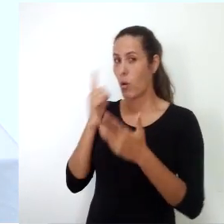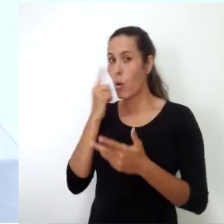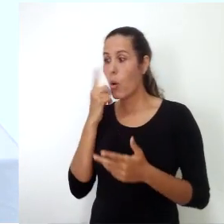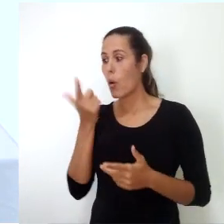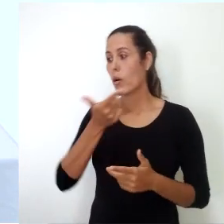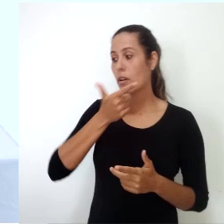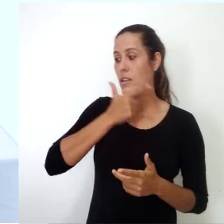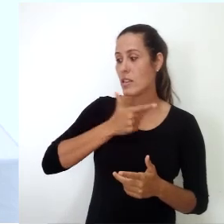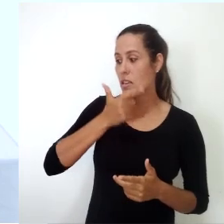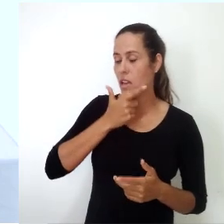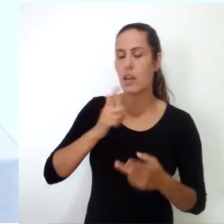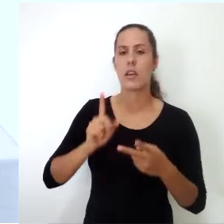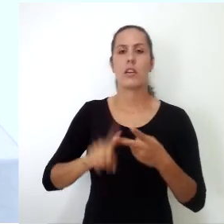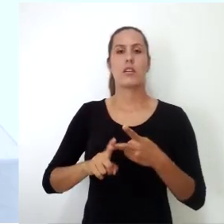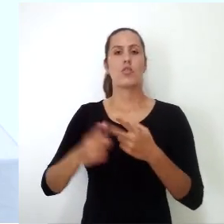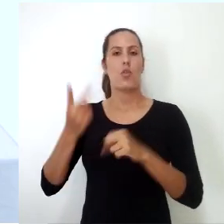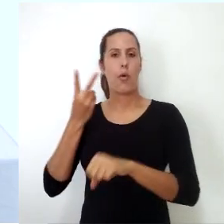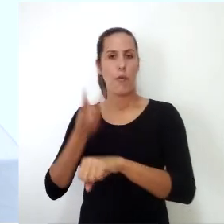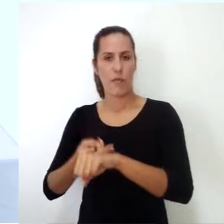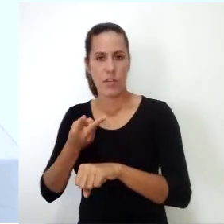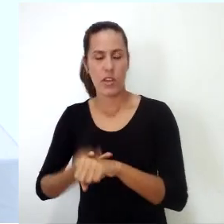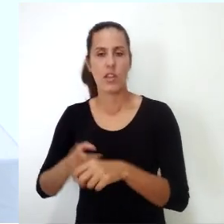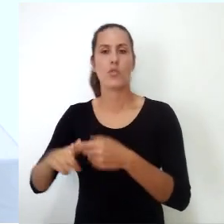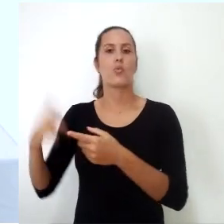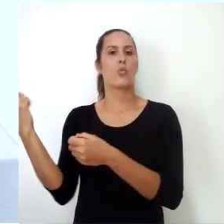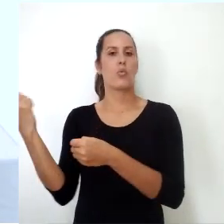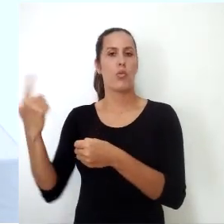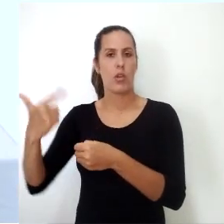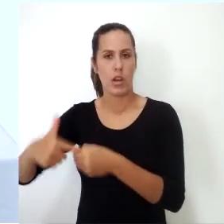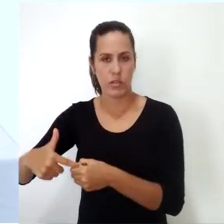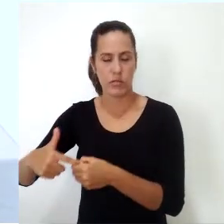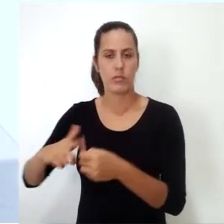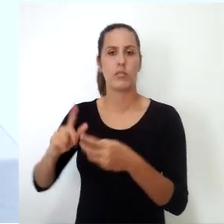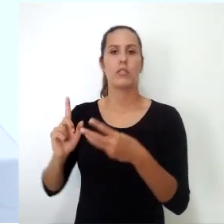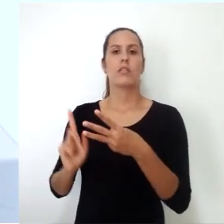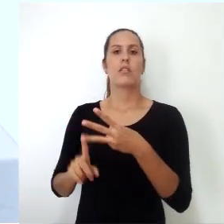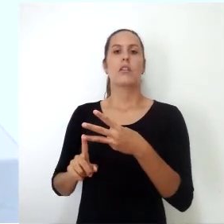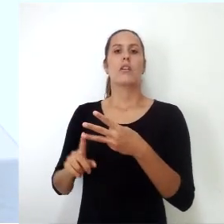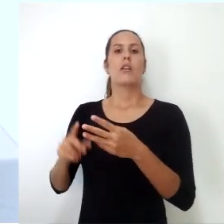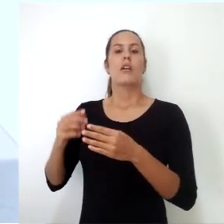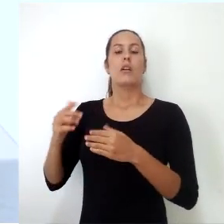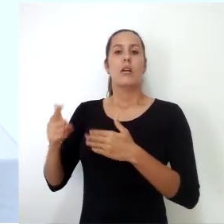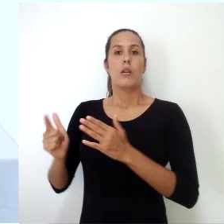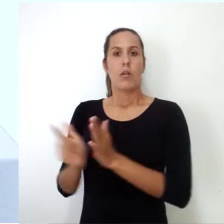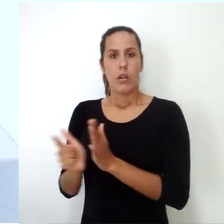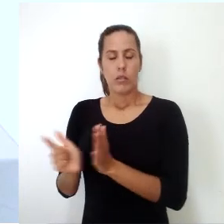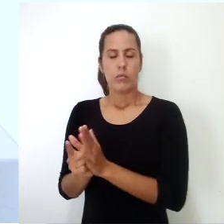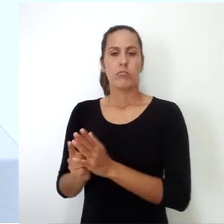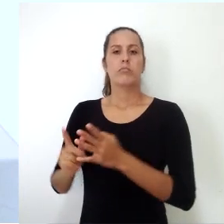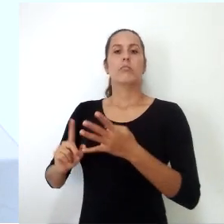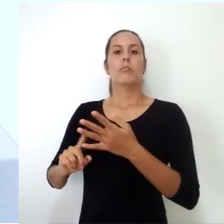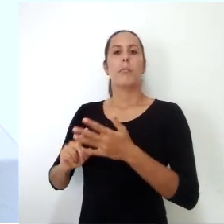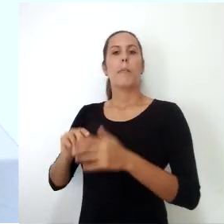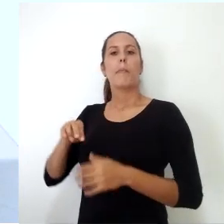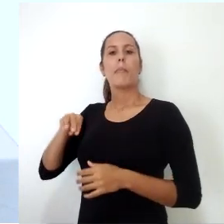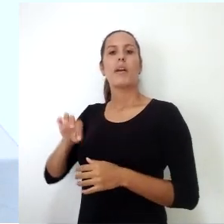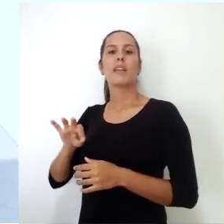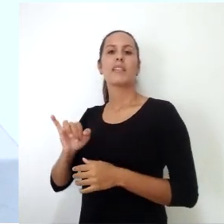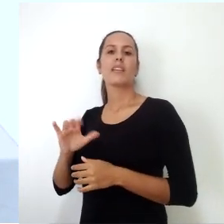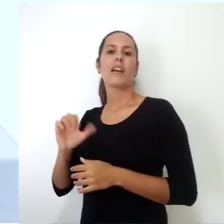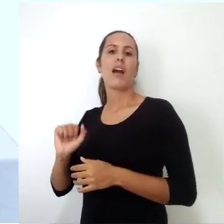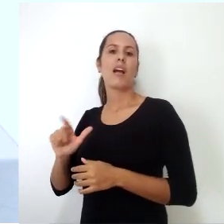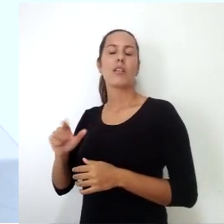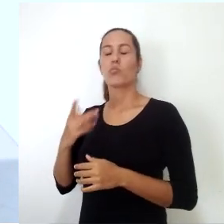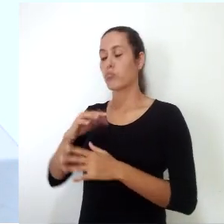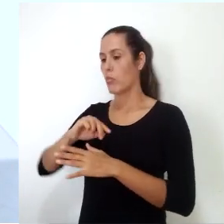Do queijo, do vidro, da gasolina, do leite que está ali no pacote, do papel. Todos